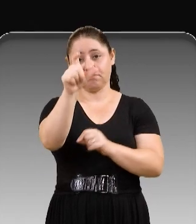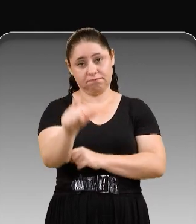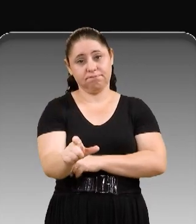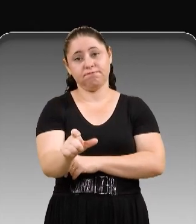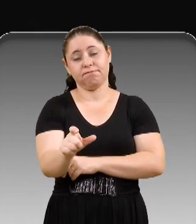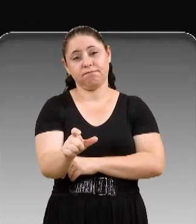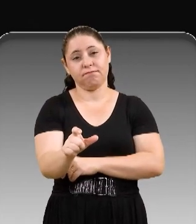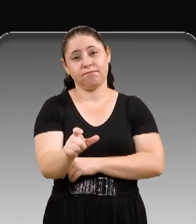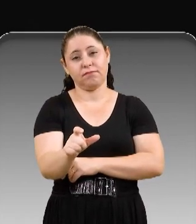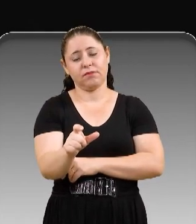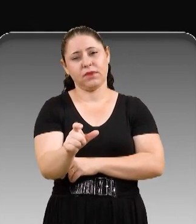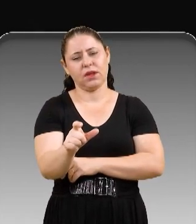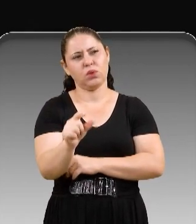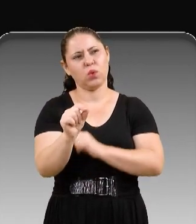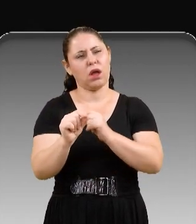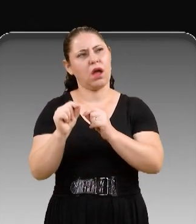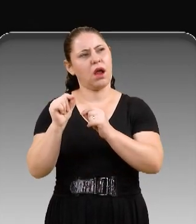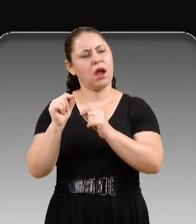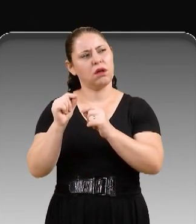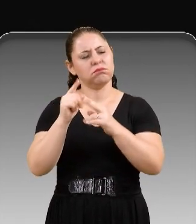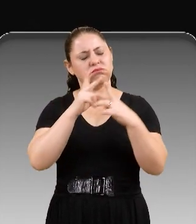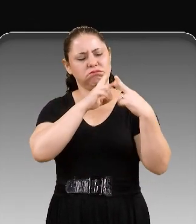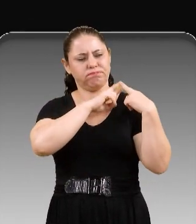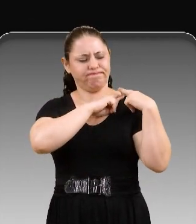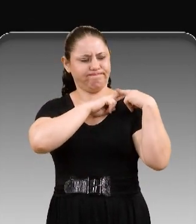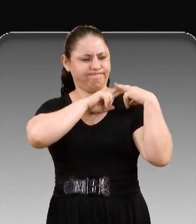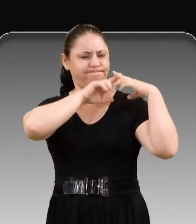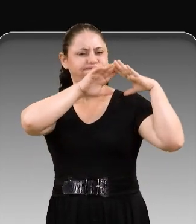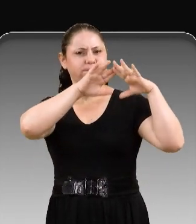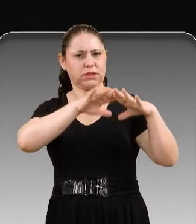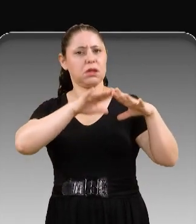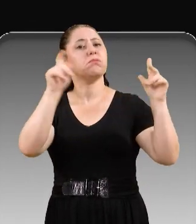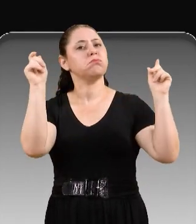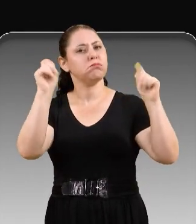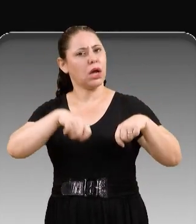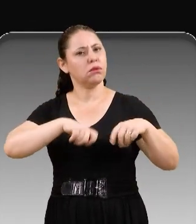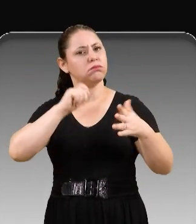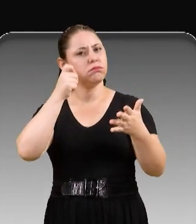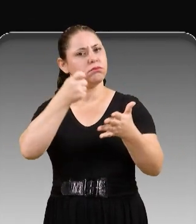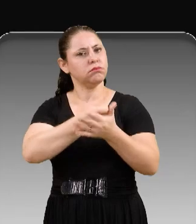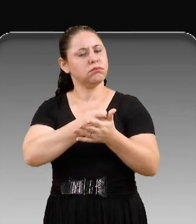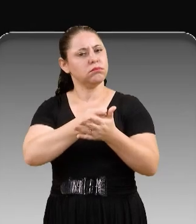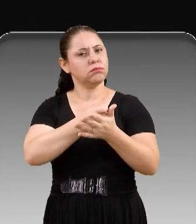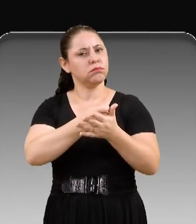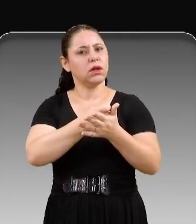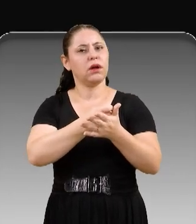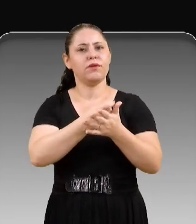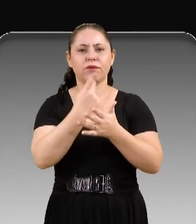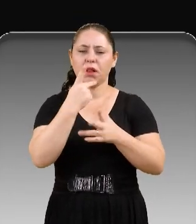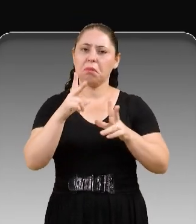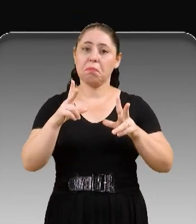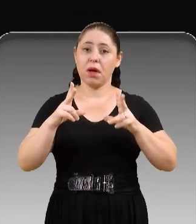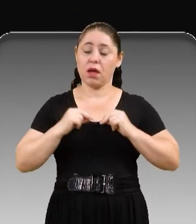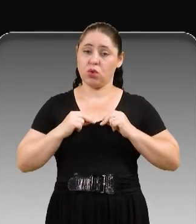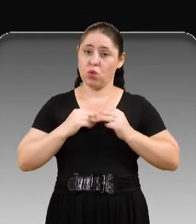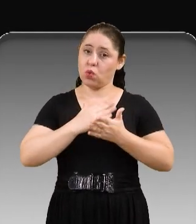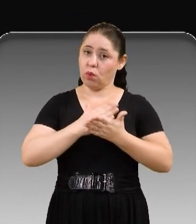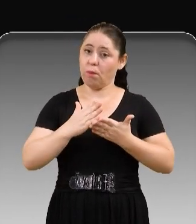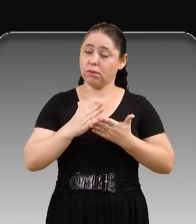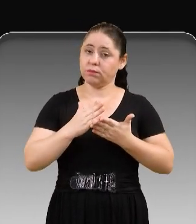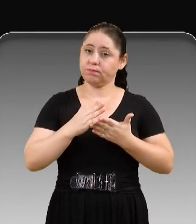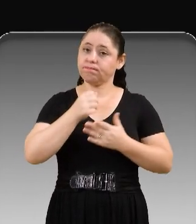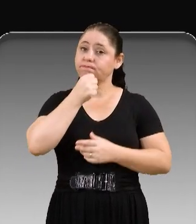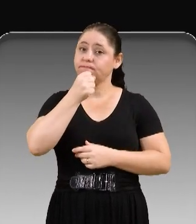E o senhor, com essa carga, acredito que de competência e de comprometimento, e nós falamos sobre o mérito aqui no